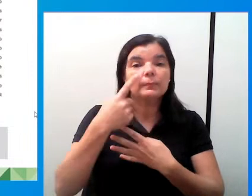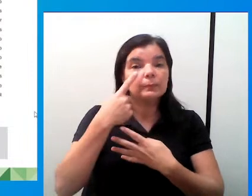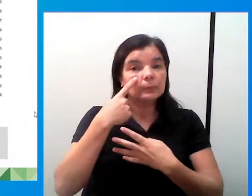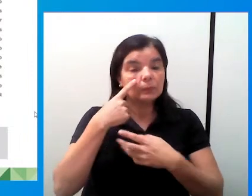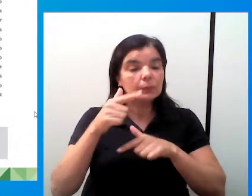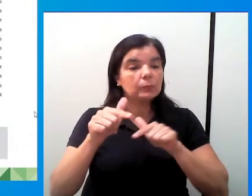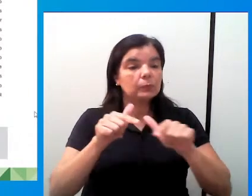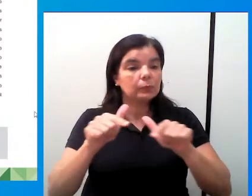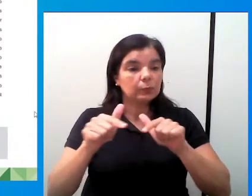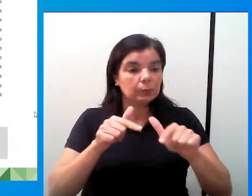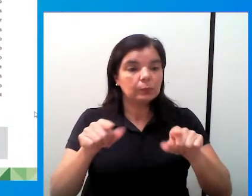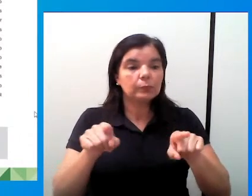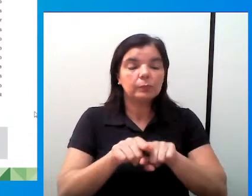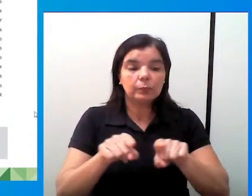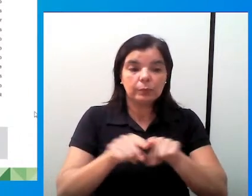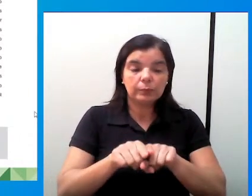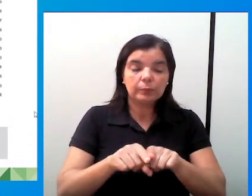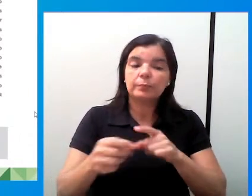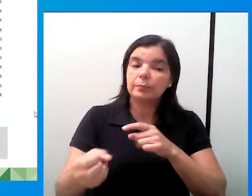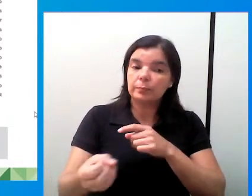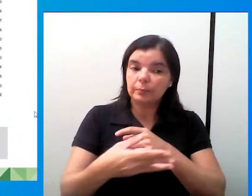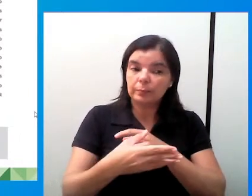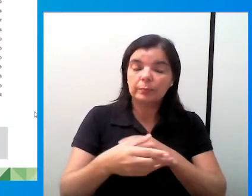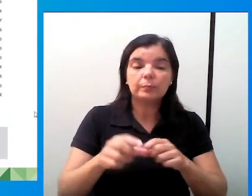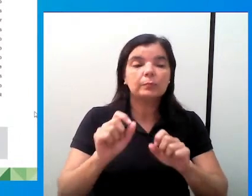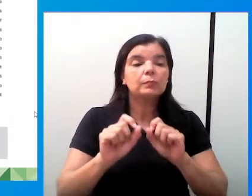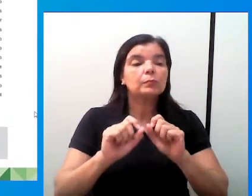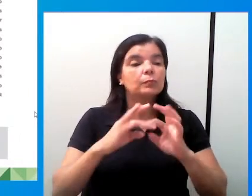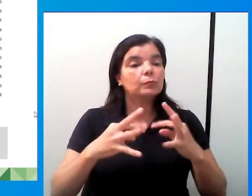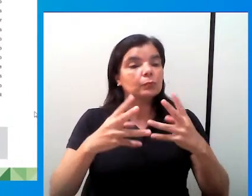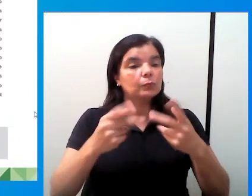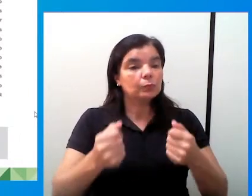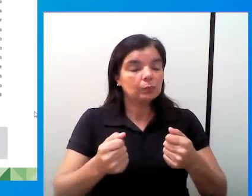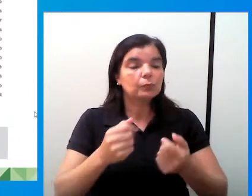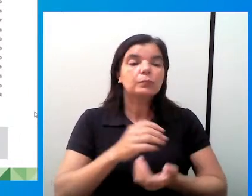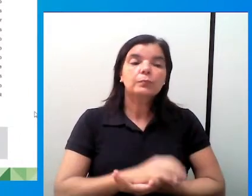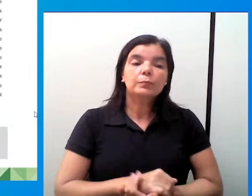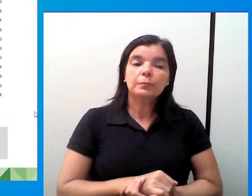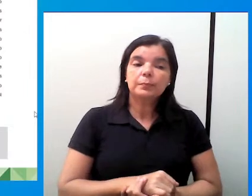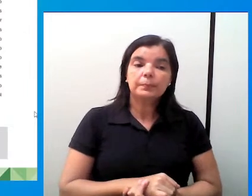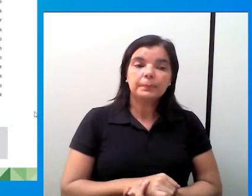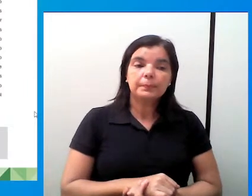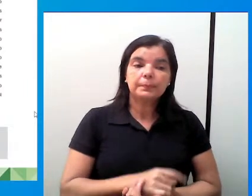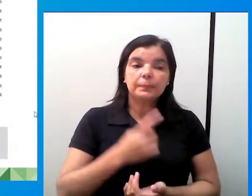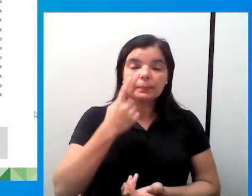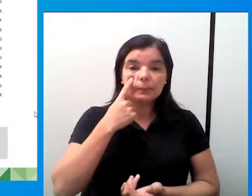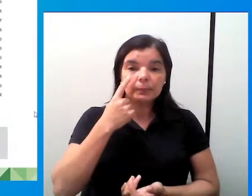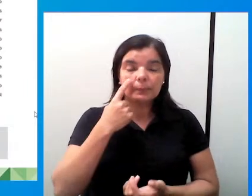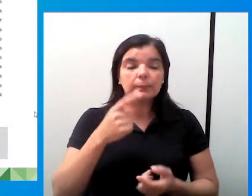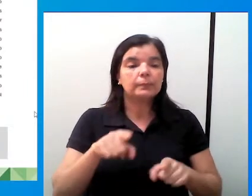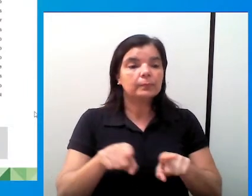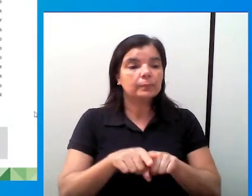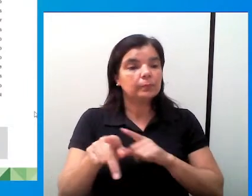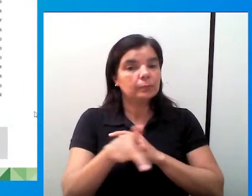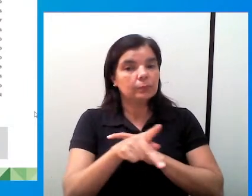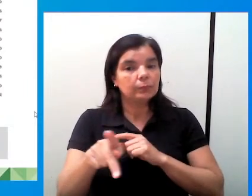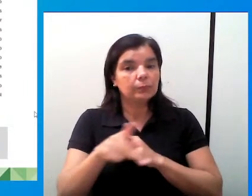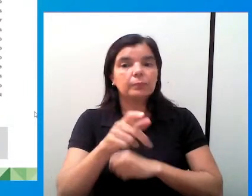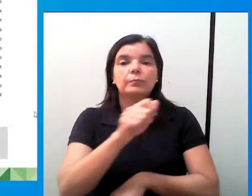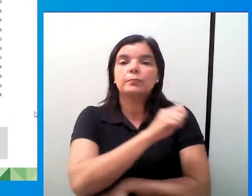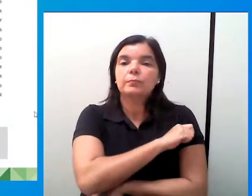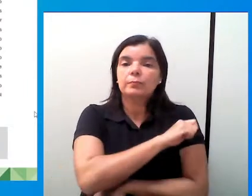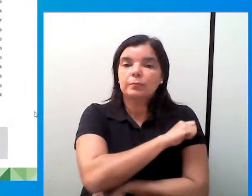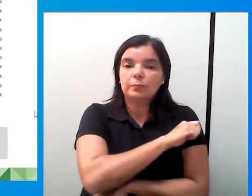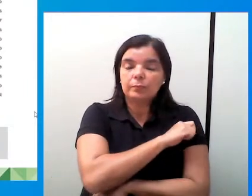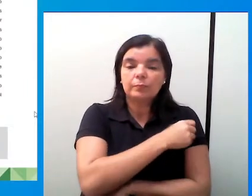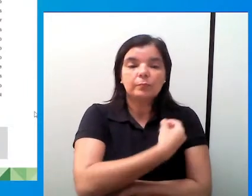estamos trabalhando em função dessa atualização, levando toda essa expertise aos MDEs, aos professores, enfim,